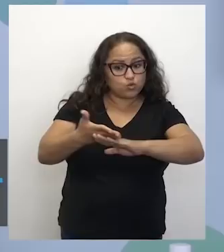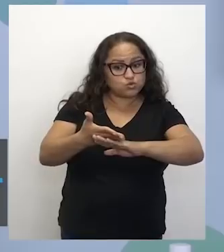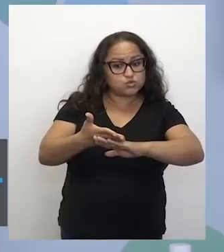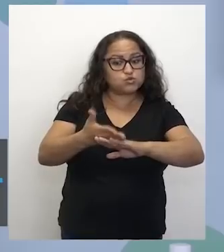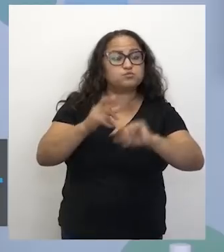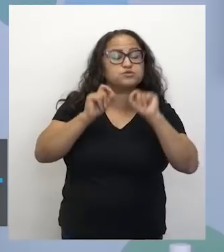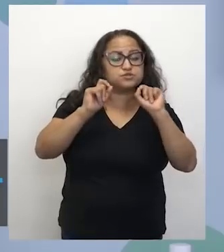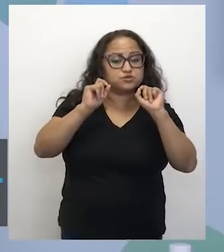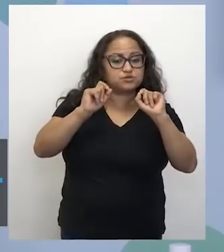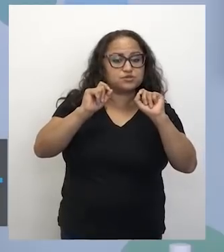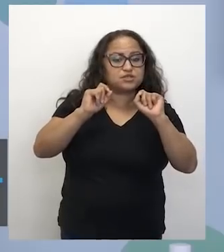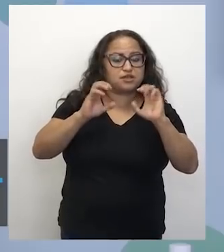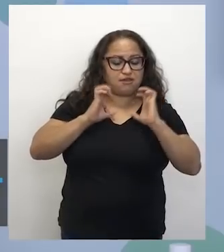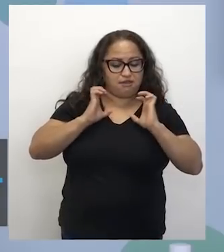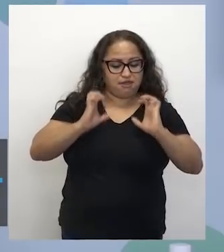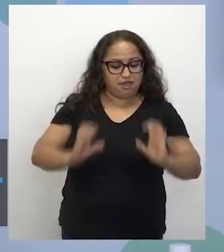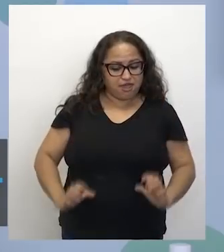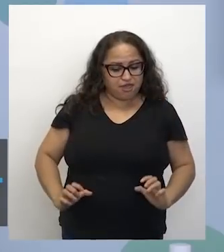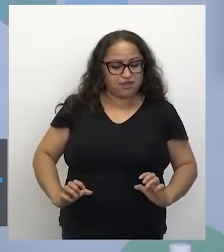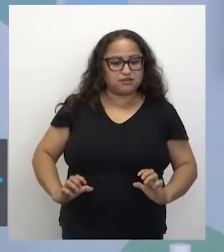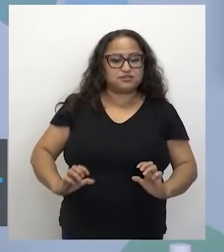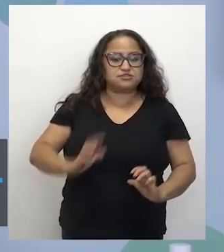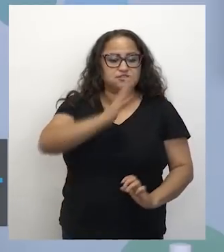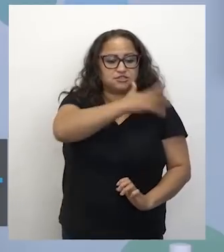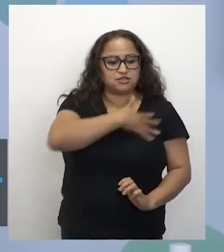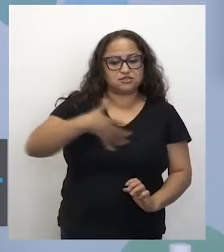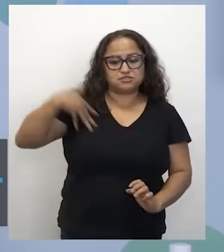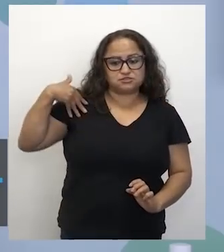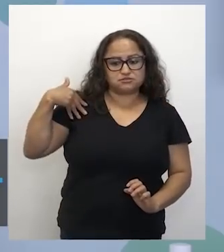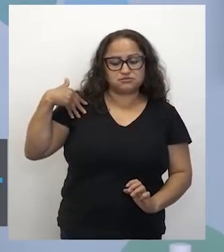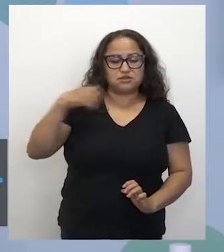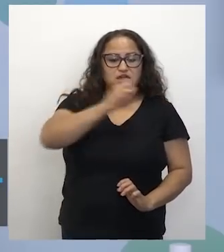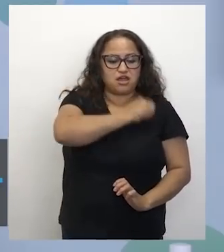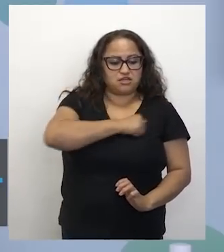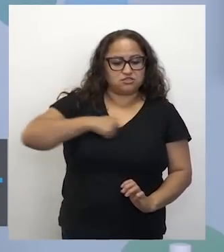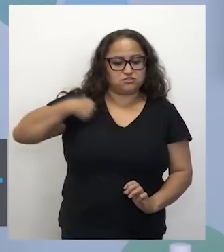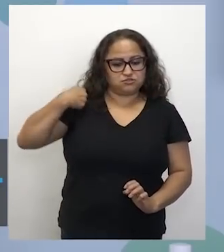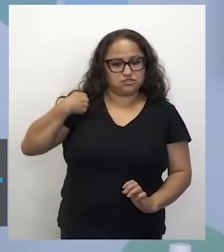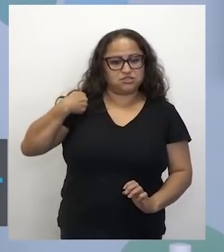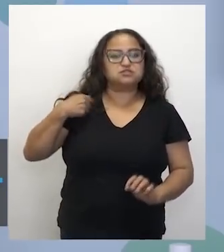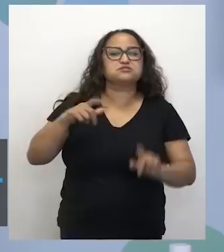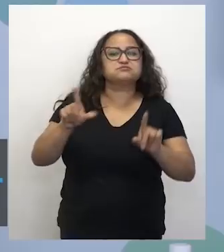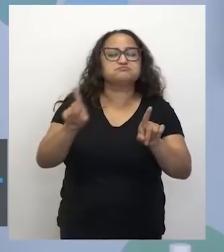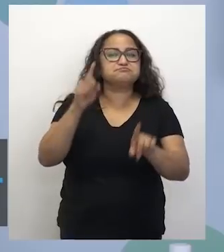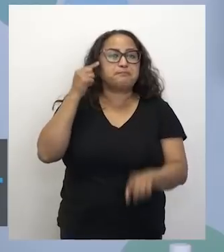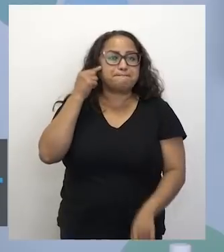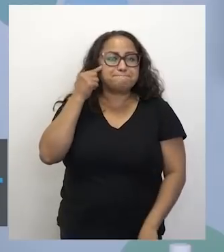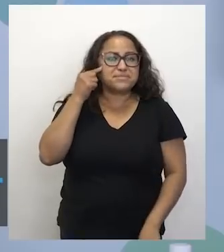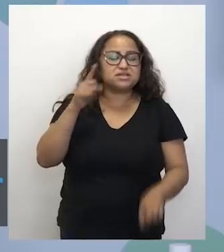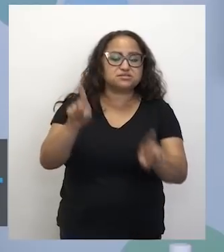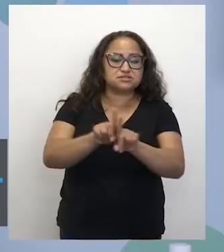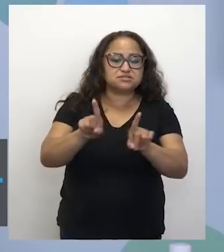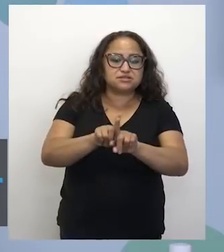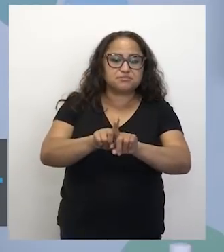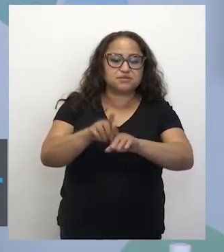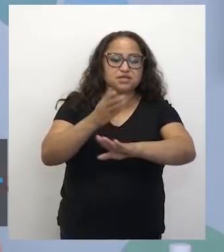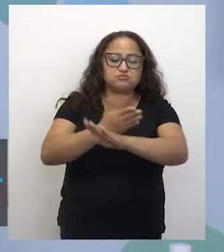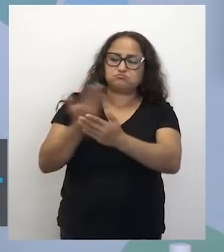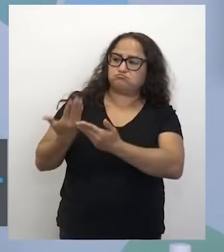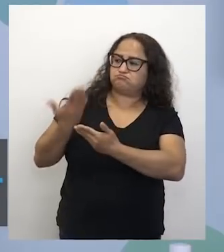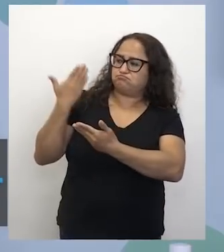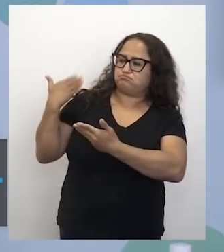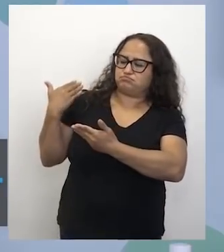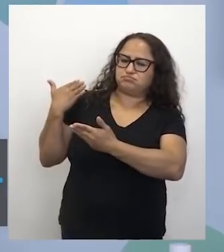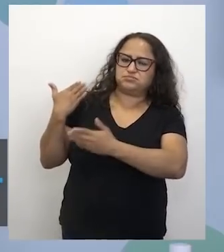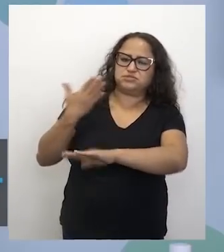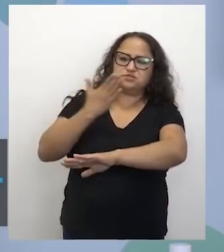lembra da ética aristotélica, né? A gente pensa também na ética medieval, né? Então, se eu estivesse dando